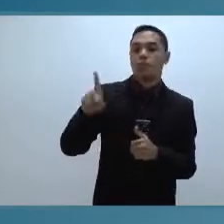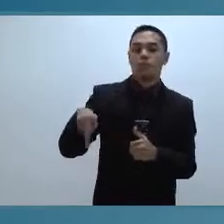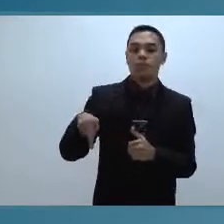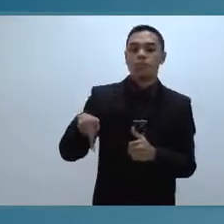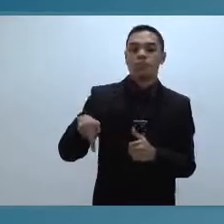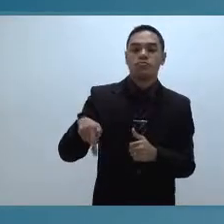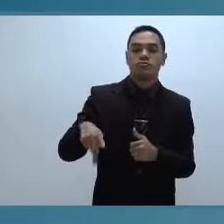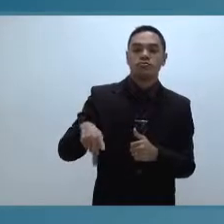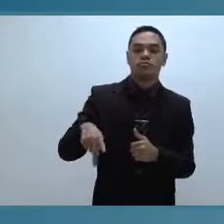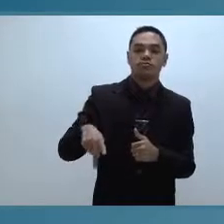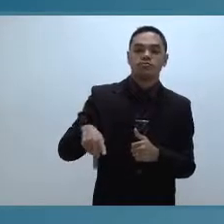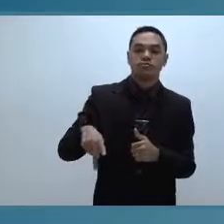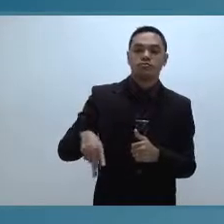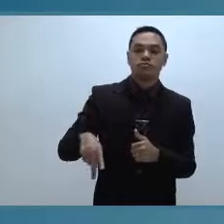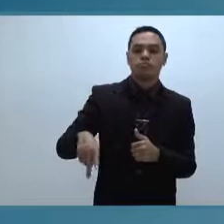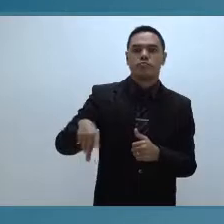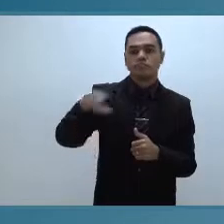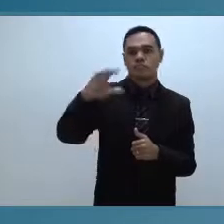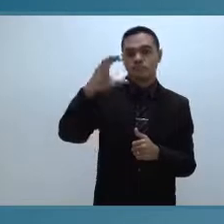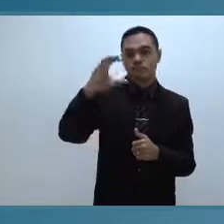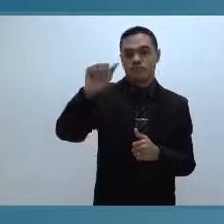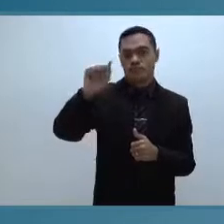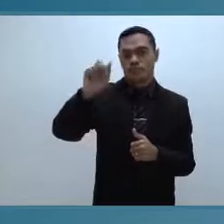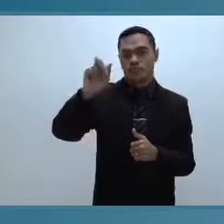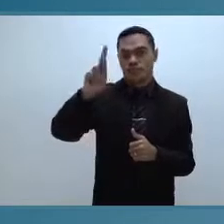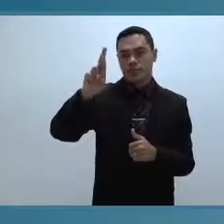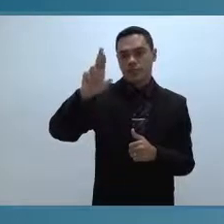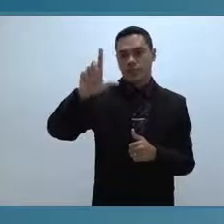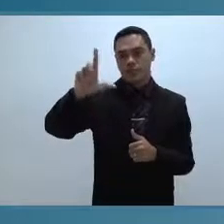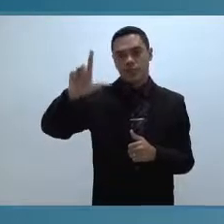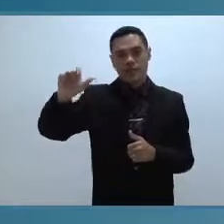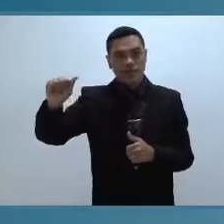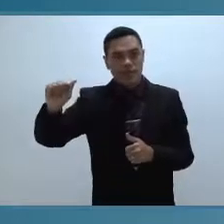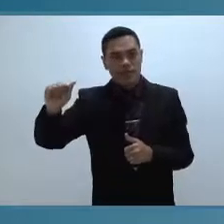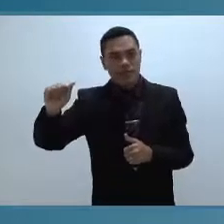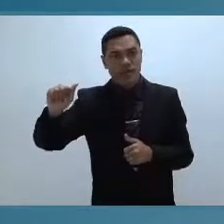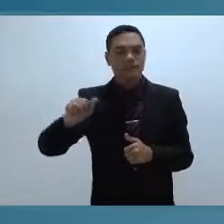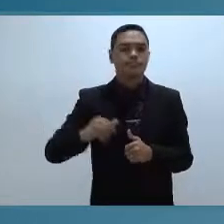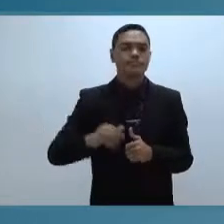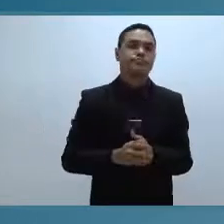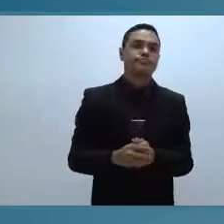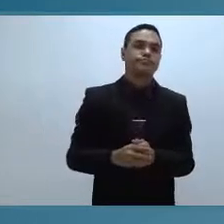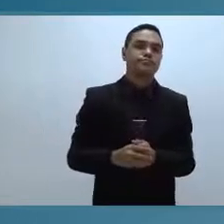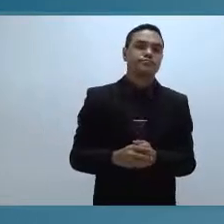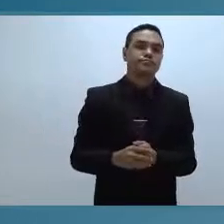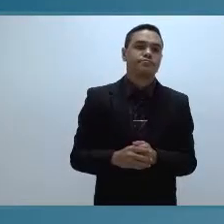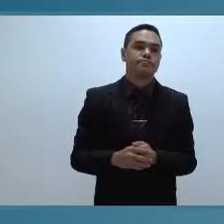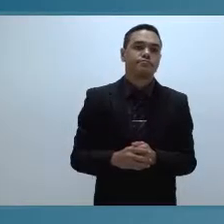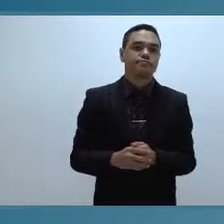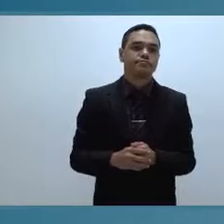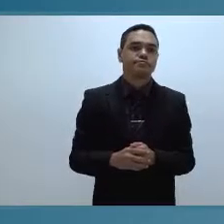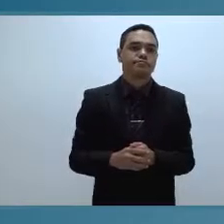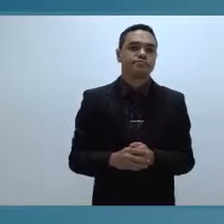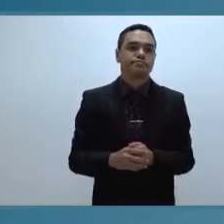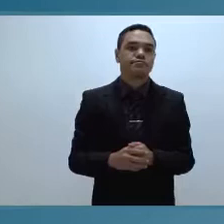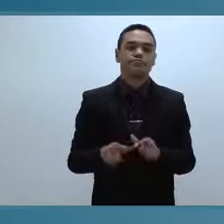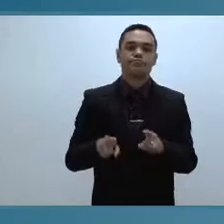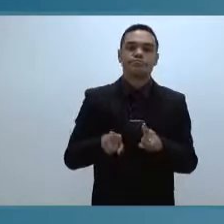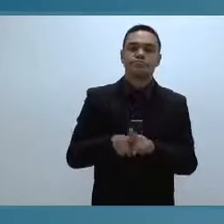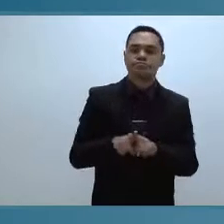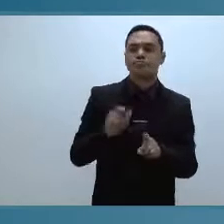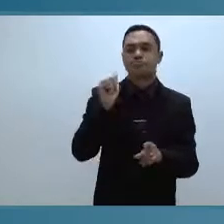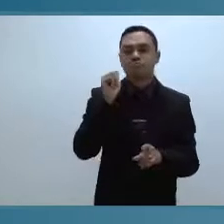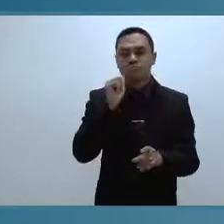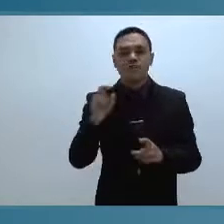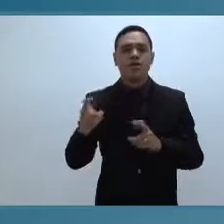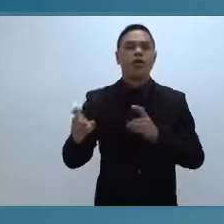Souza Esteves, psicóloga. E finalmente, no dia 22, amanhã, portanto, às